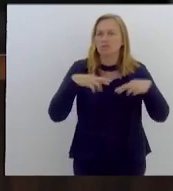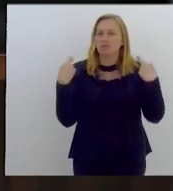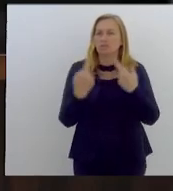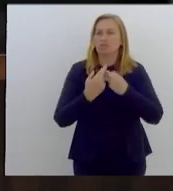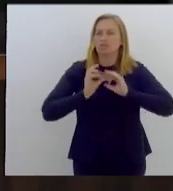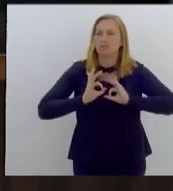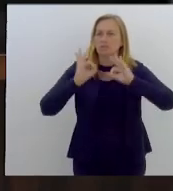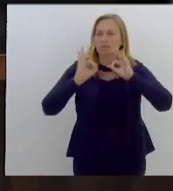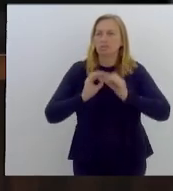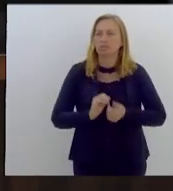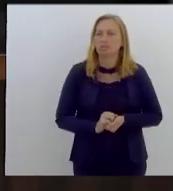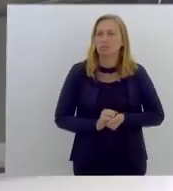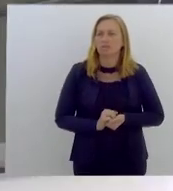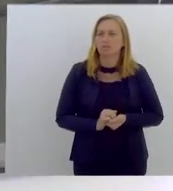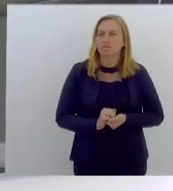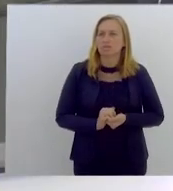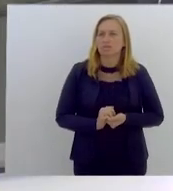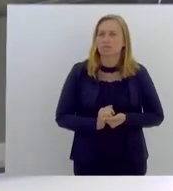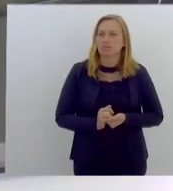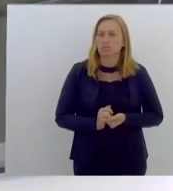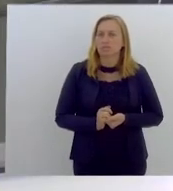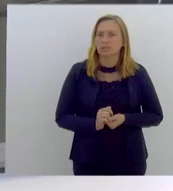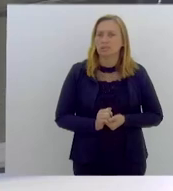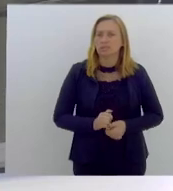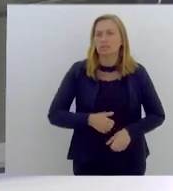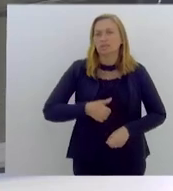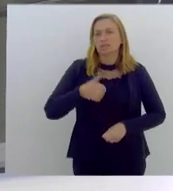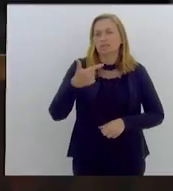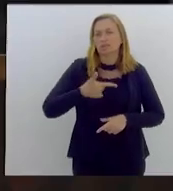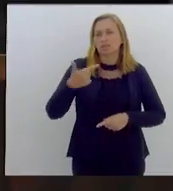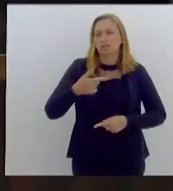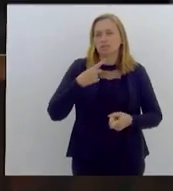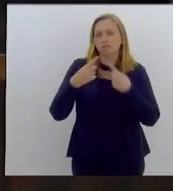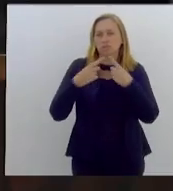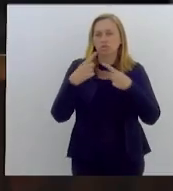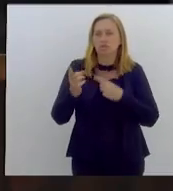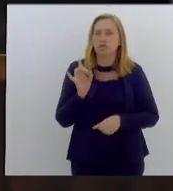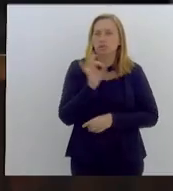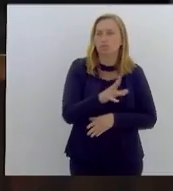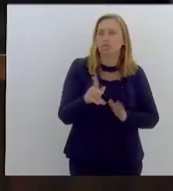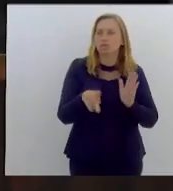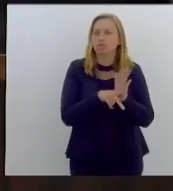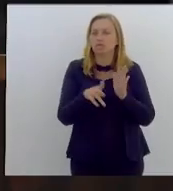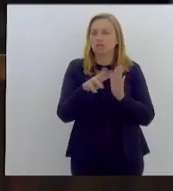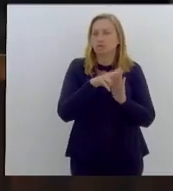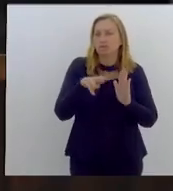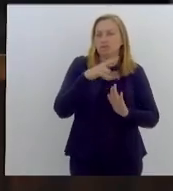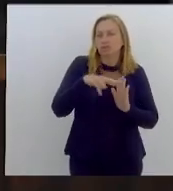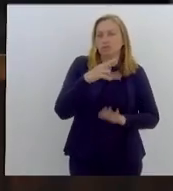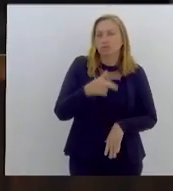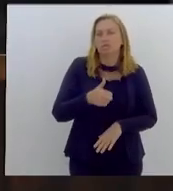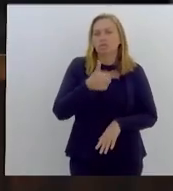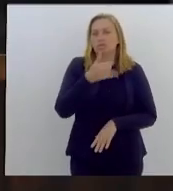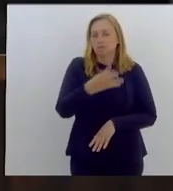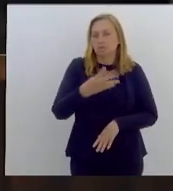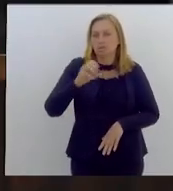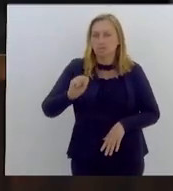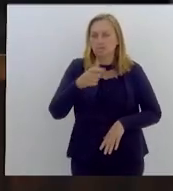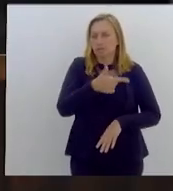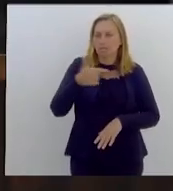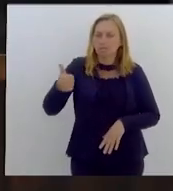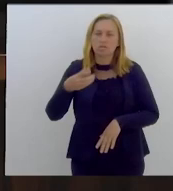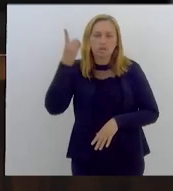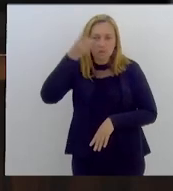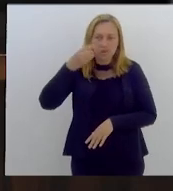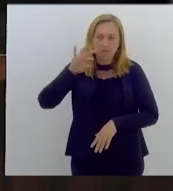extraordinária. Em tramitação ordinária, em discussão única, projeto de resolução 1482-2022, de autoria do deputado Marcos